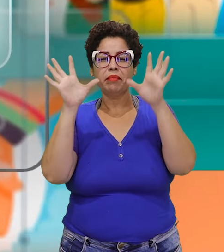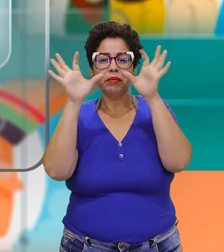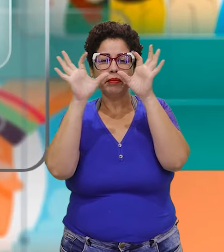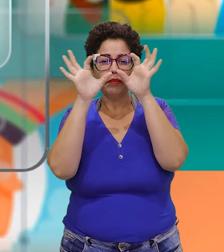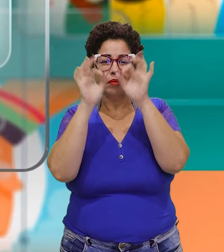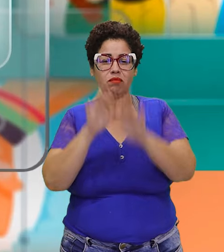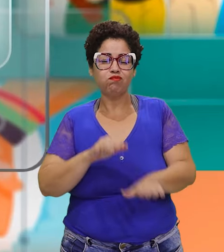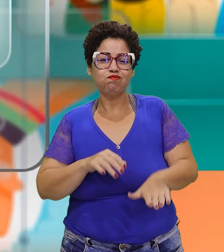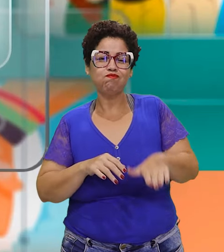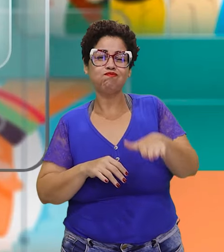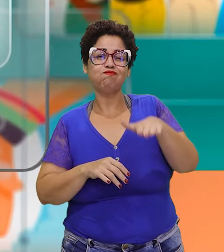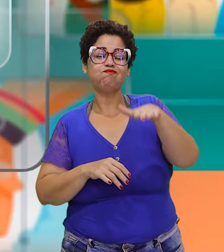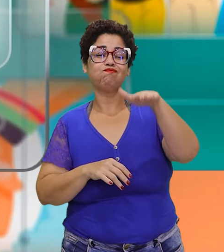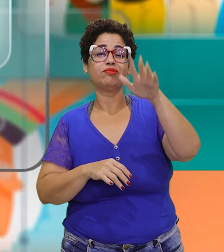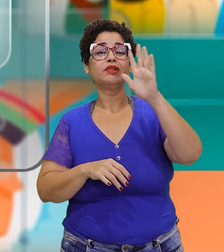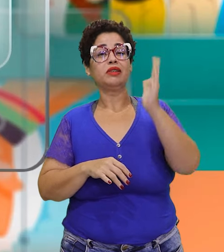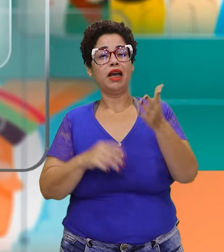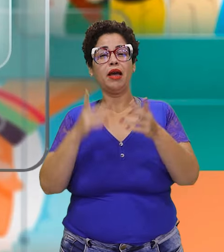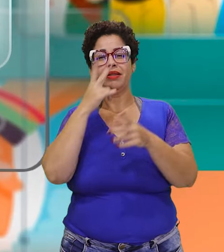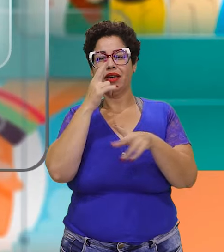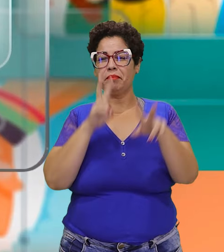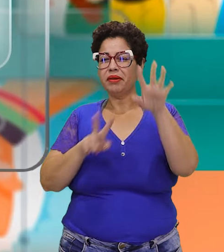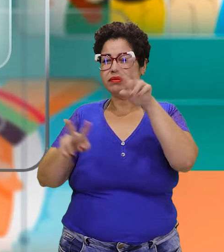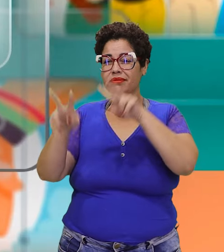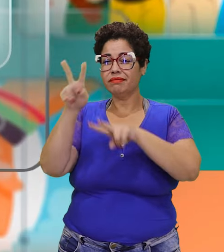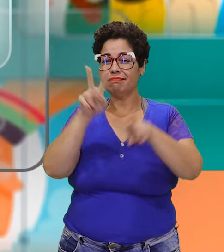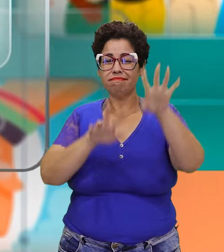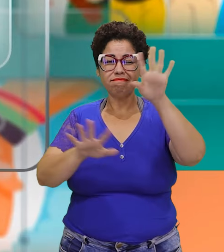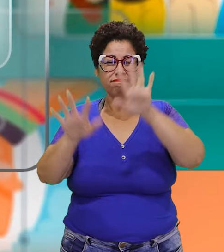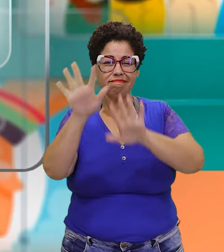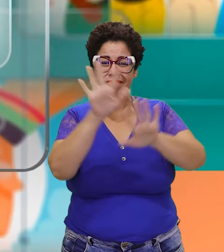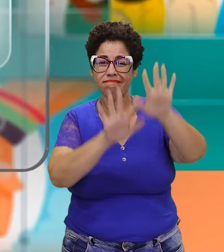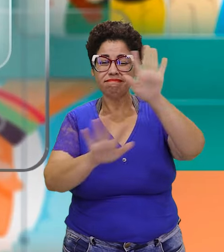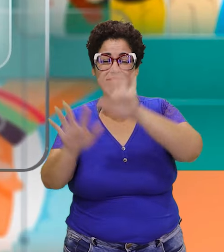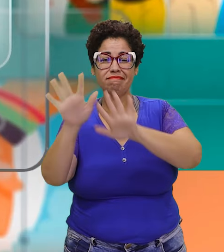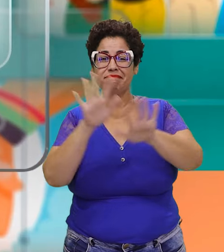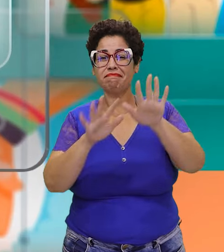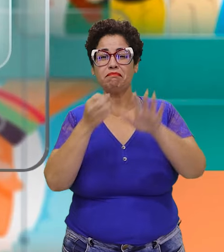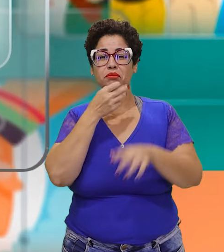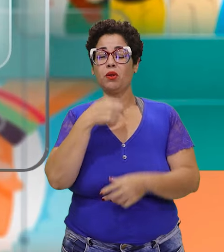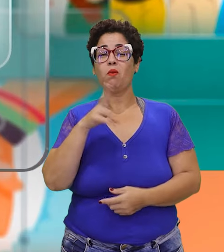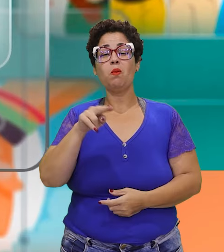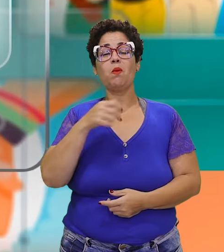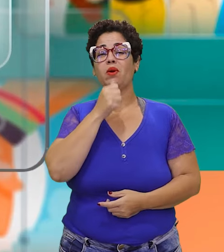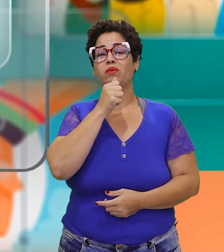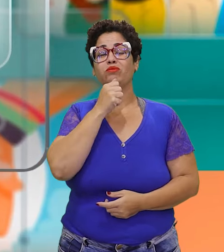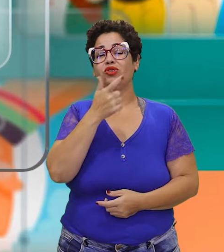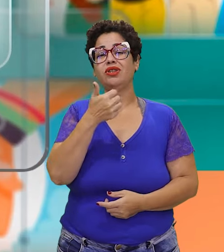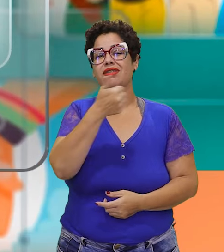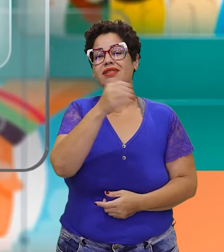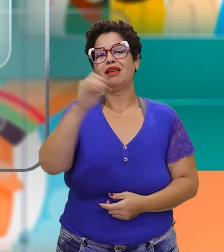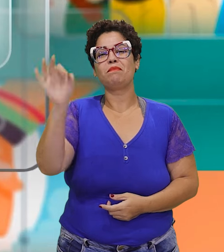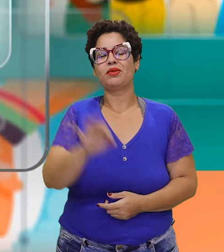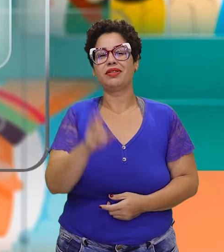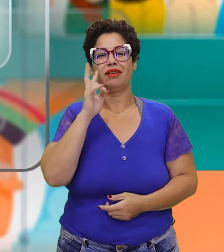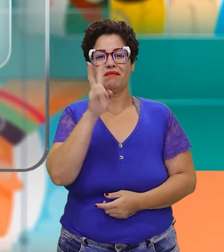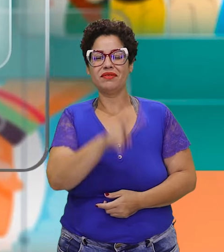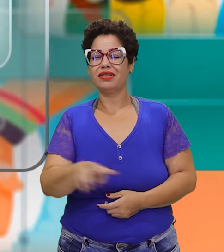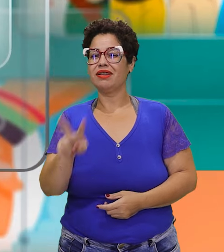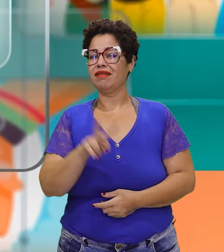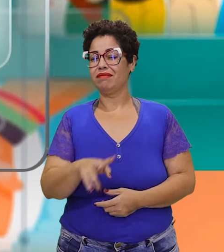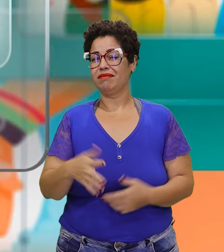Eu sempre enxerguei através da lente do glaucoma, digamos. Eu nunca tive 100%, né, de